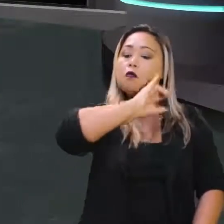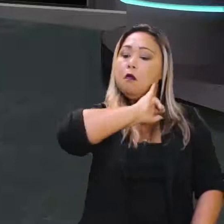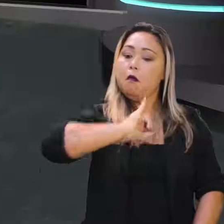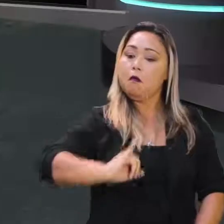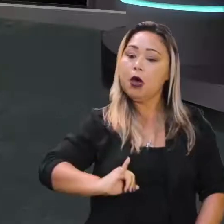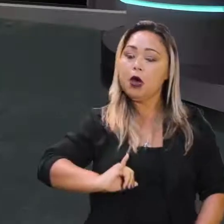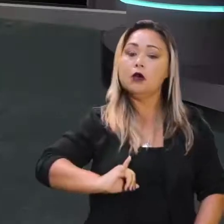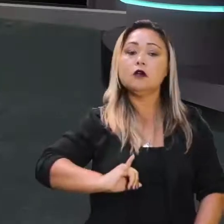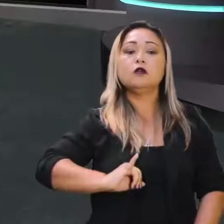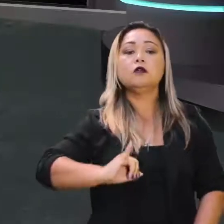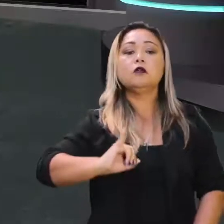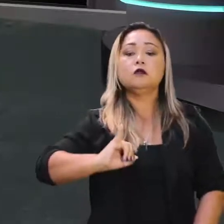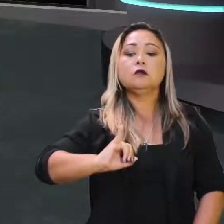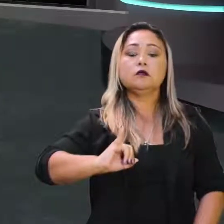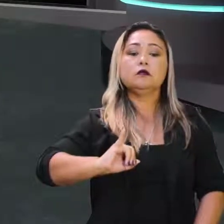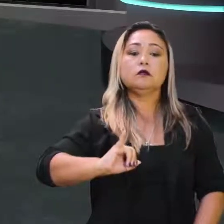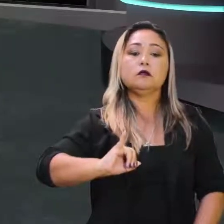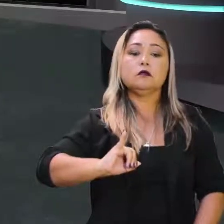questões mais